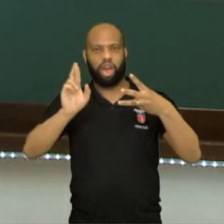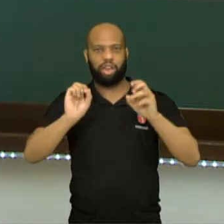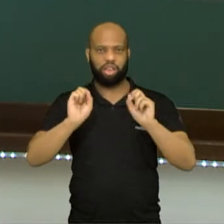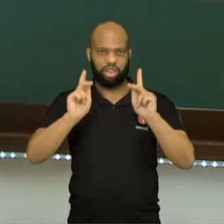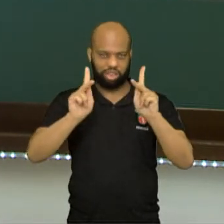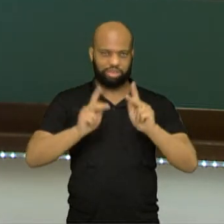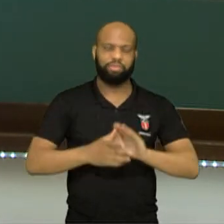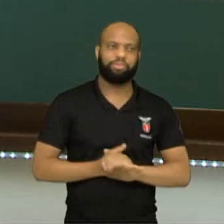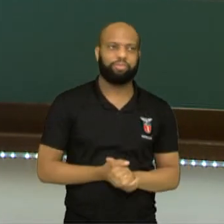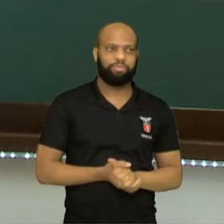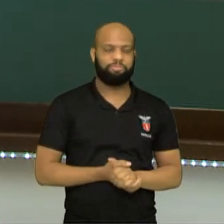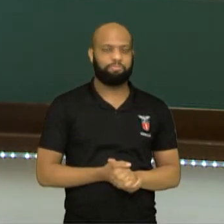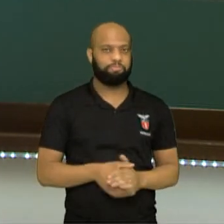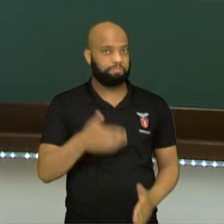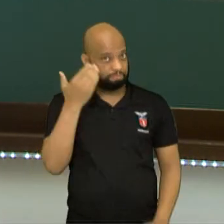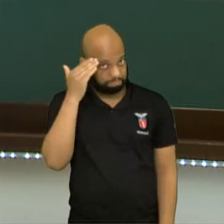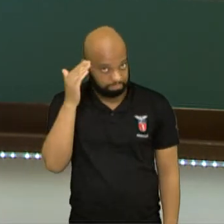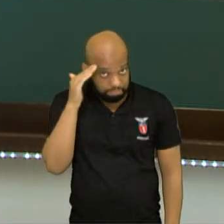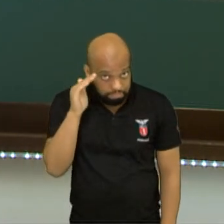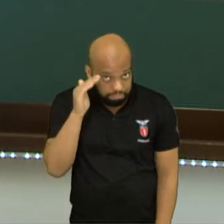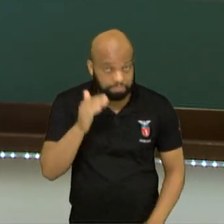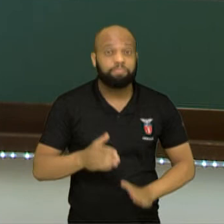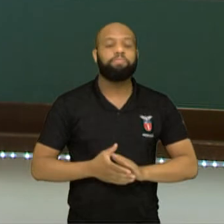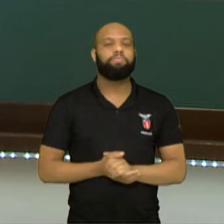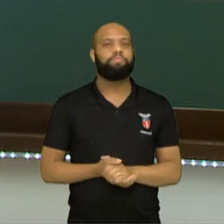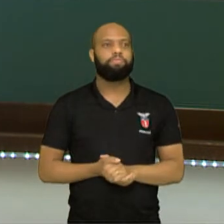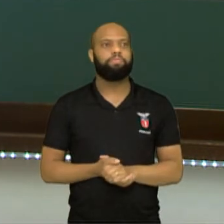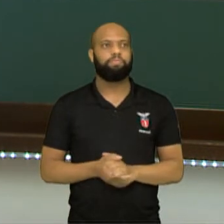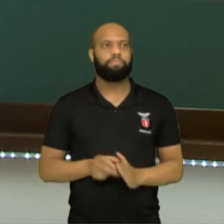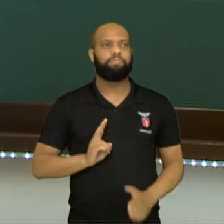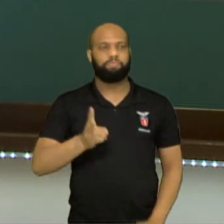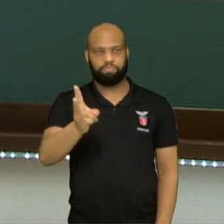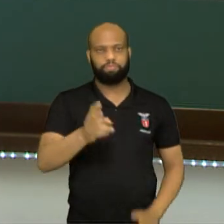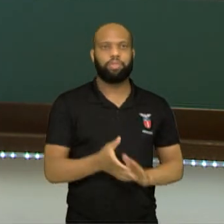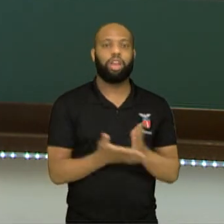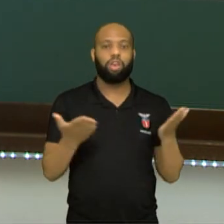reais. Tranquilo? Para frente.